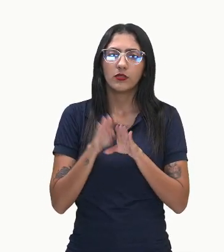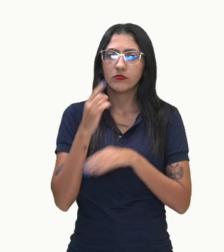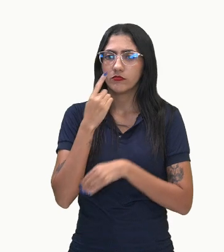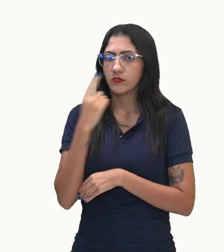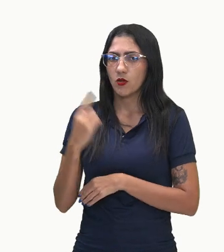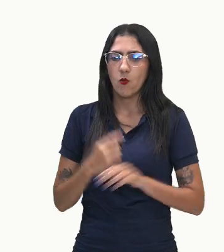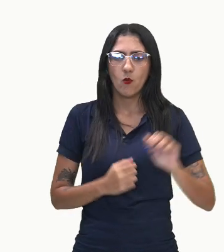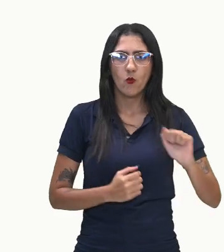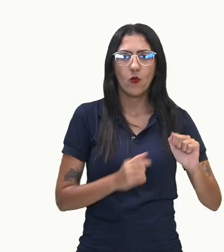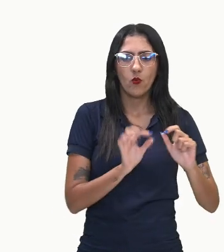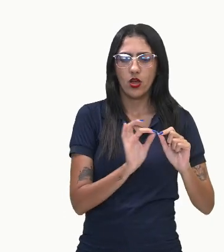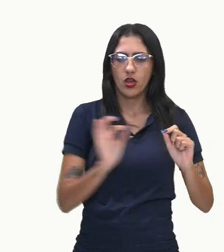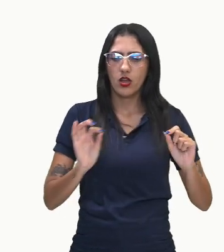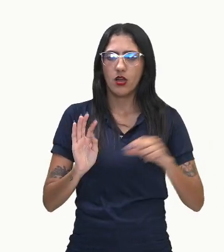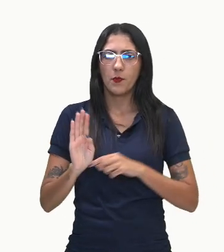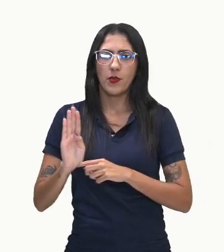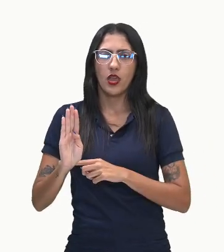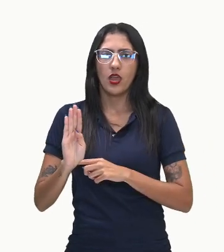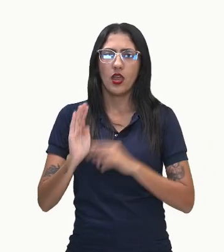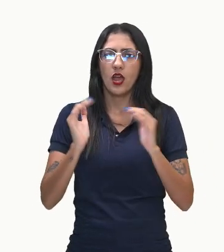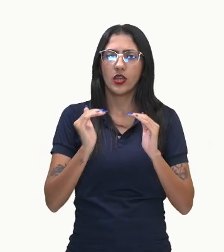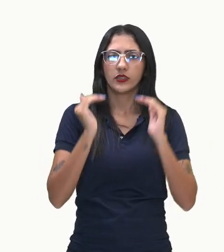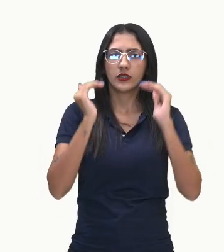AB e aqui a base